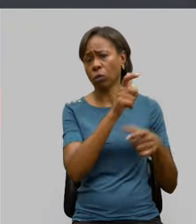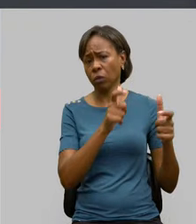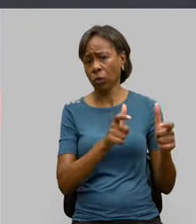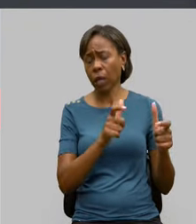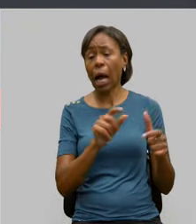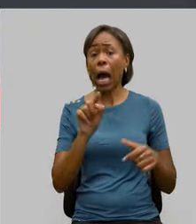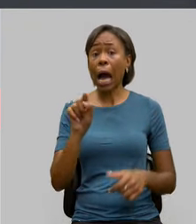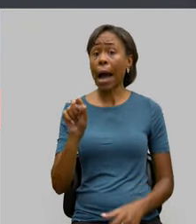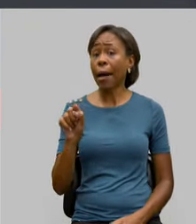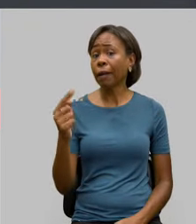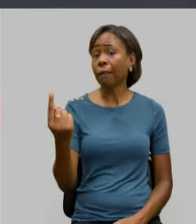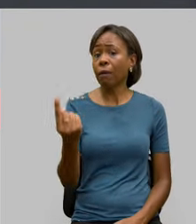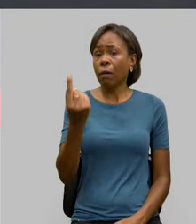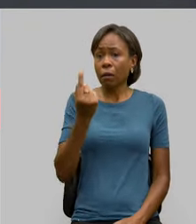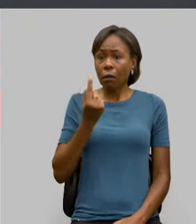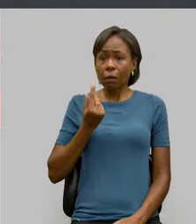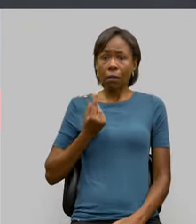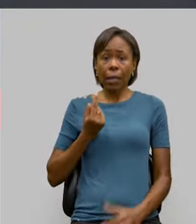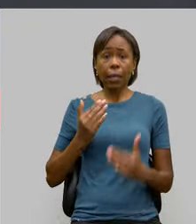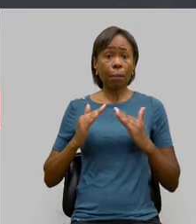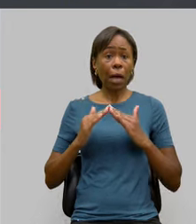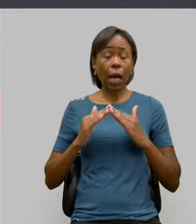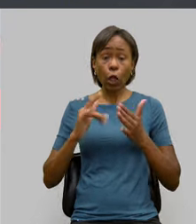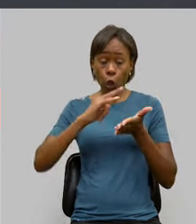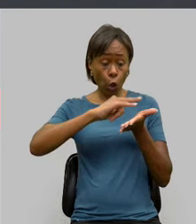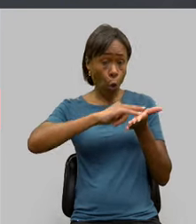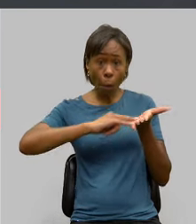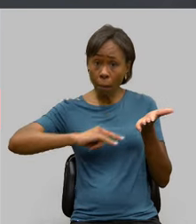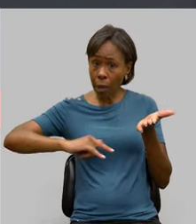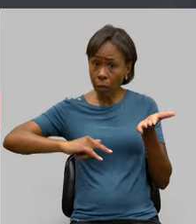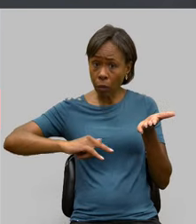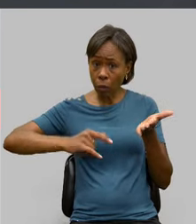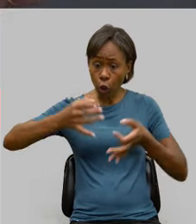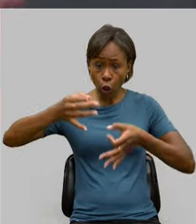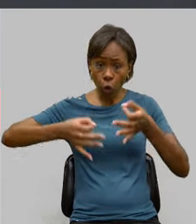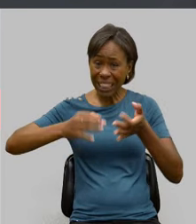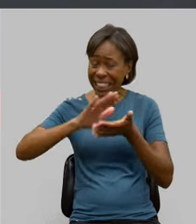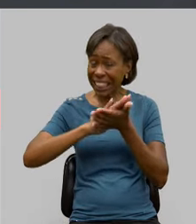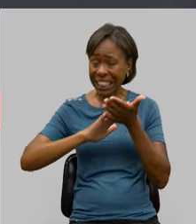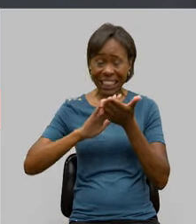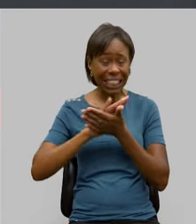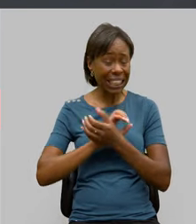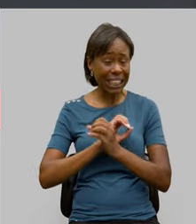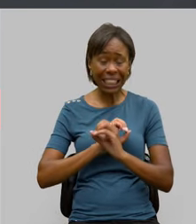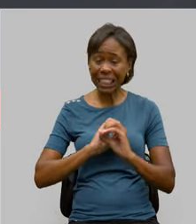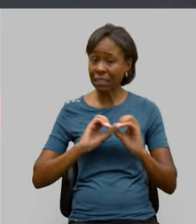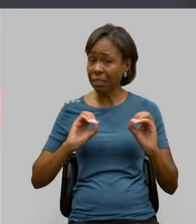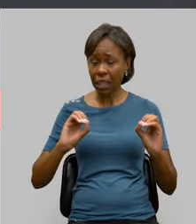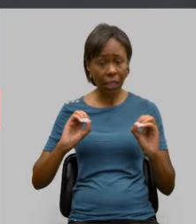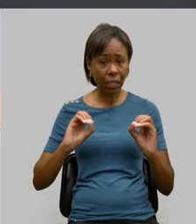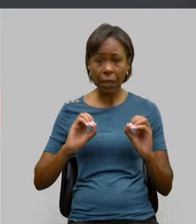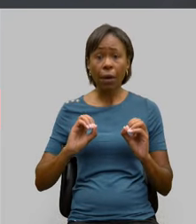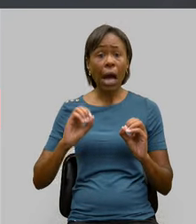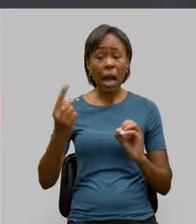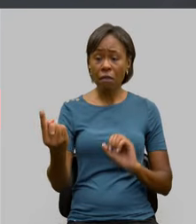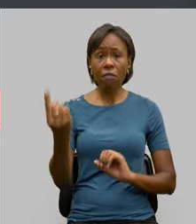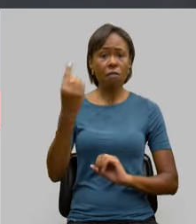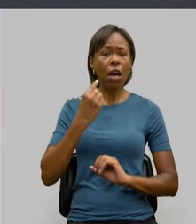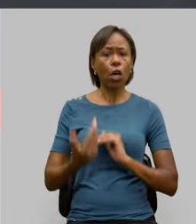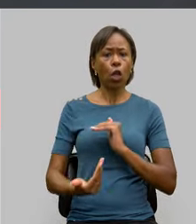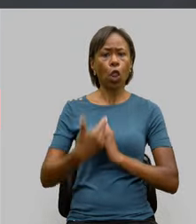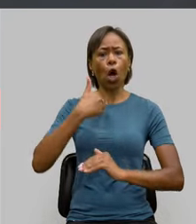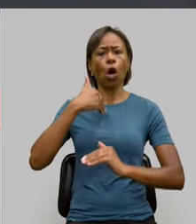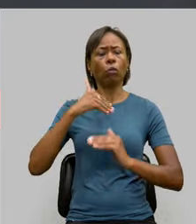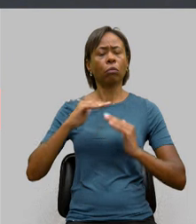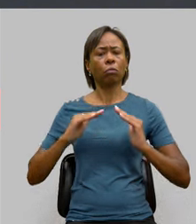minha casa sem nenhuma nenhum documento nenhum mandado de de busca nem nada bateu na minha porta entrou